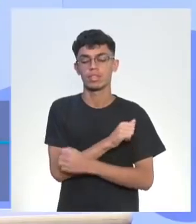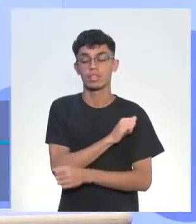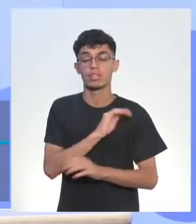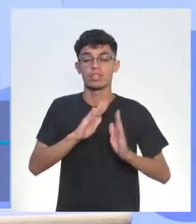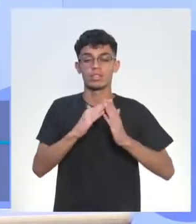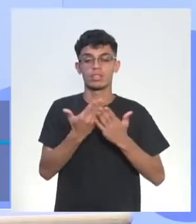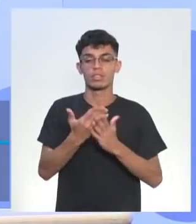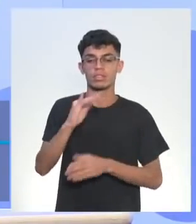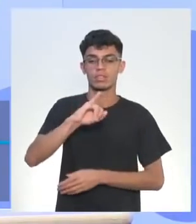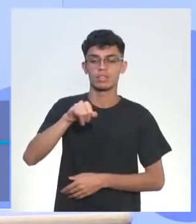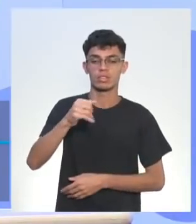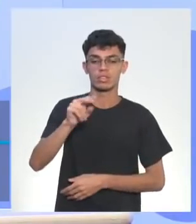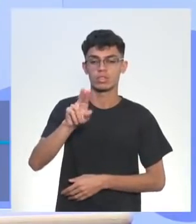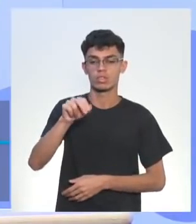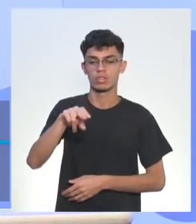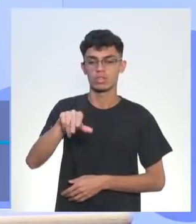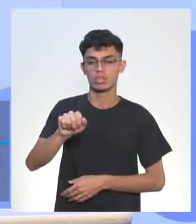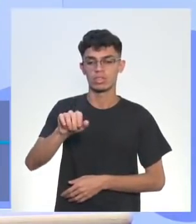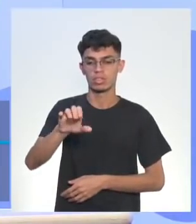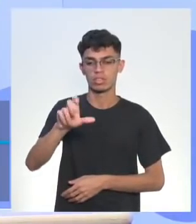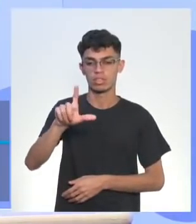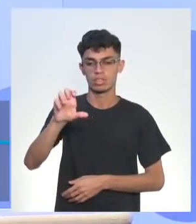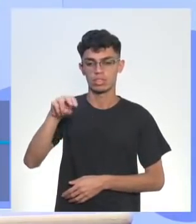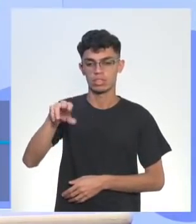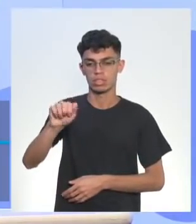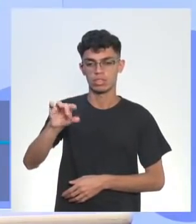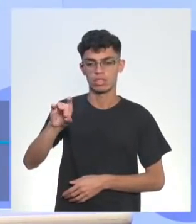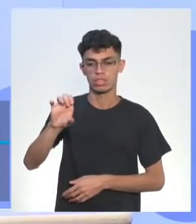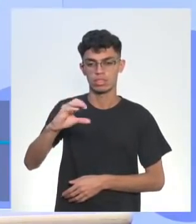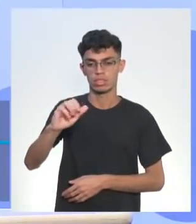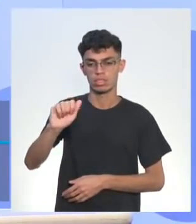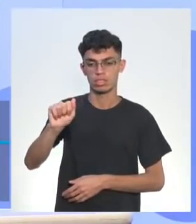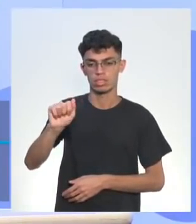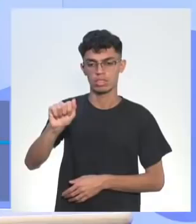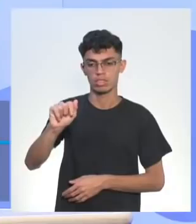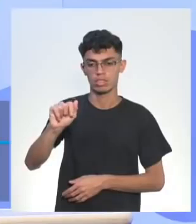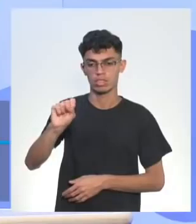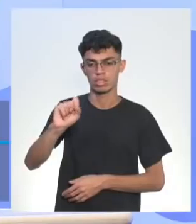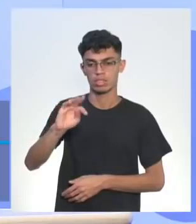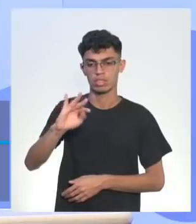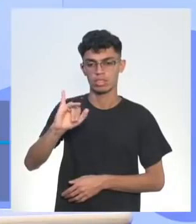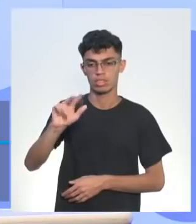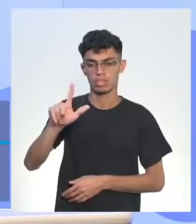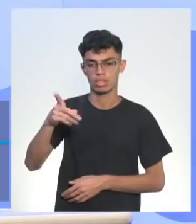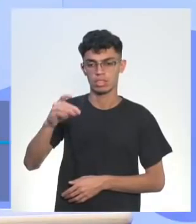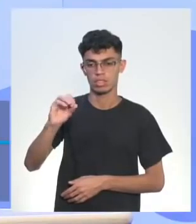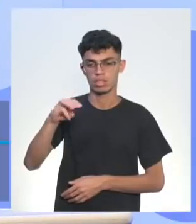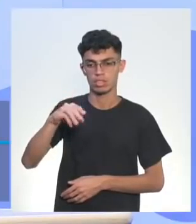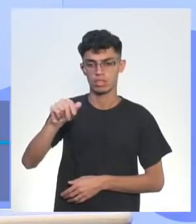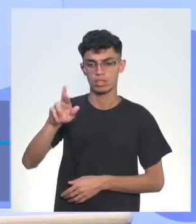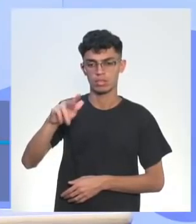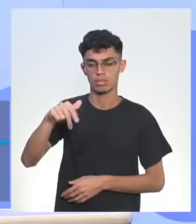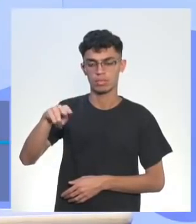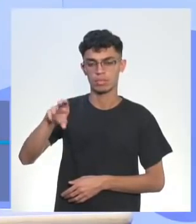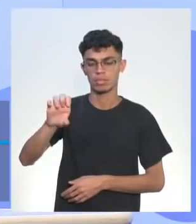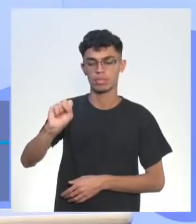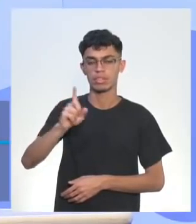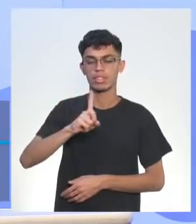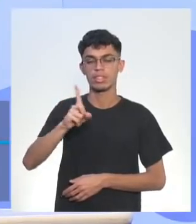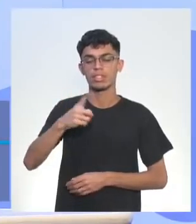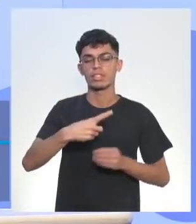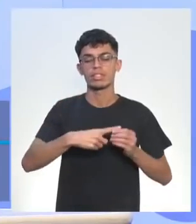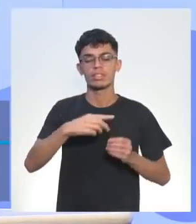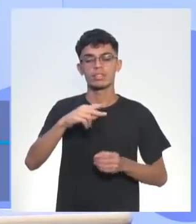escola Joana Helena de Castro, Castilhos, Marques, né, lá de Penápolis,